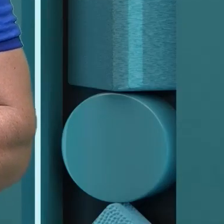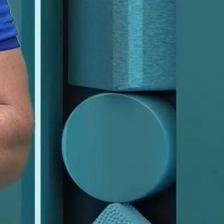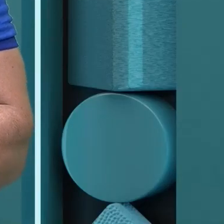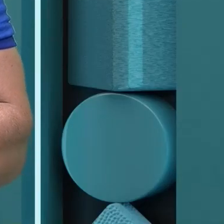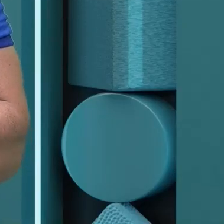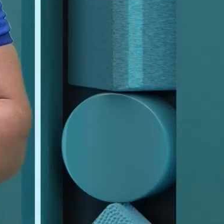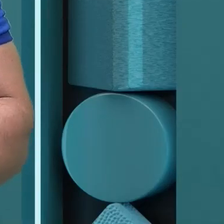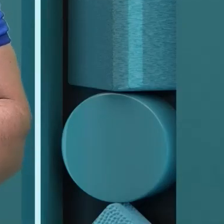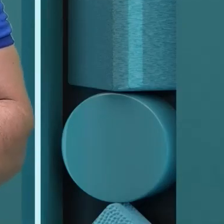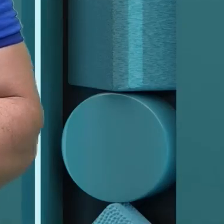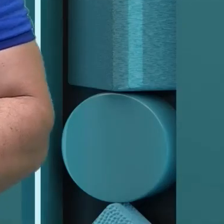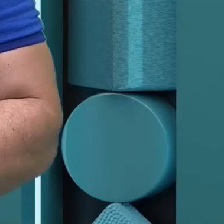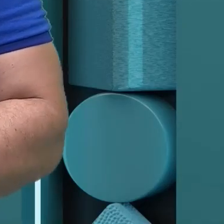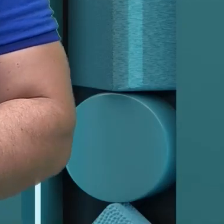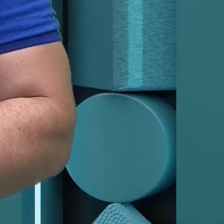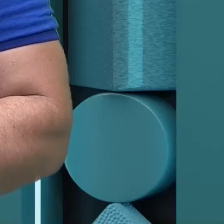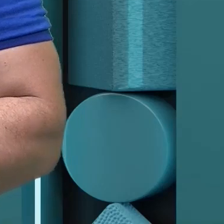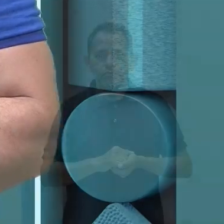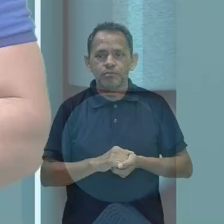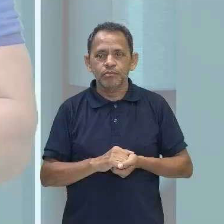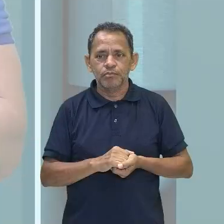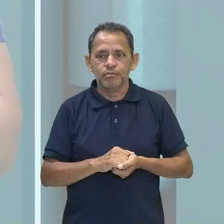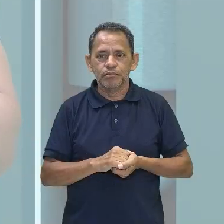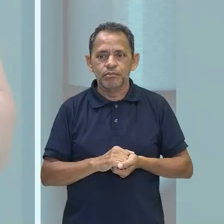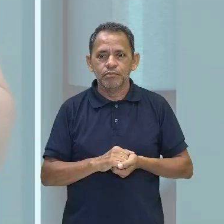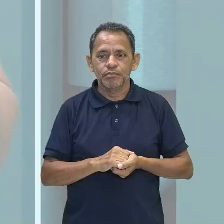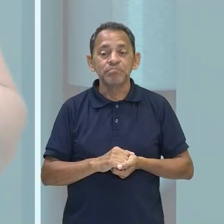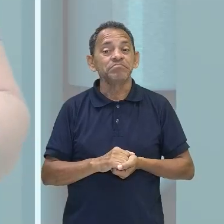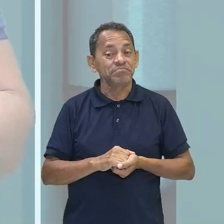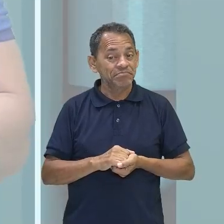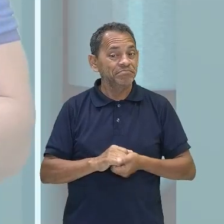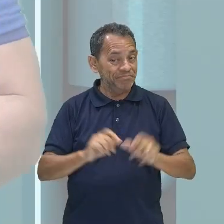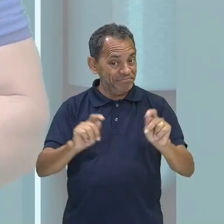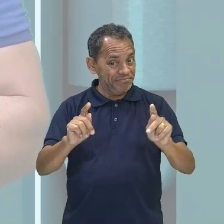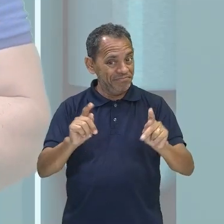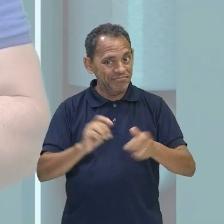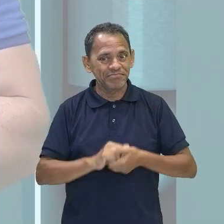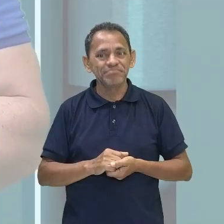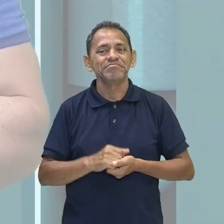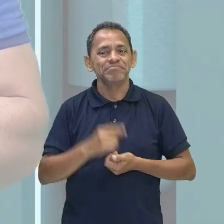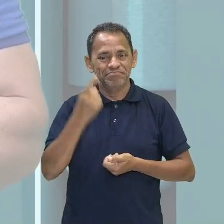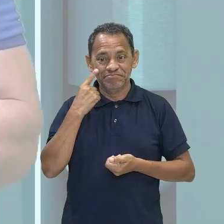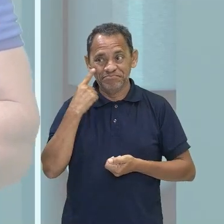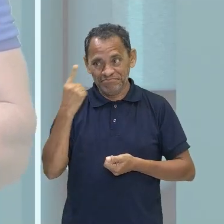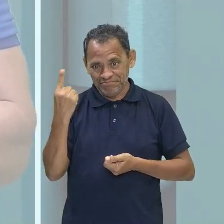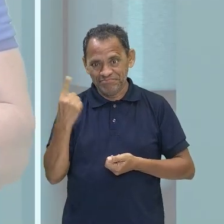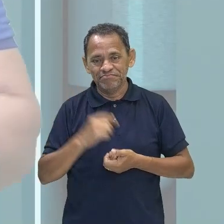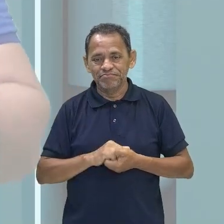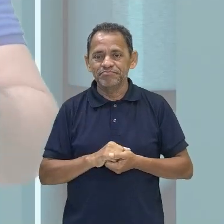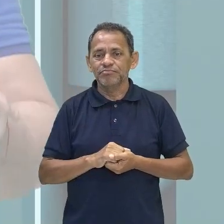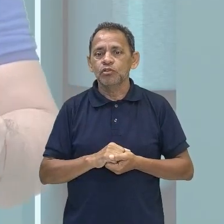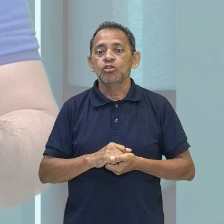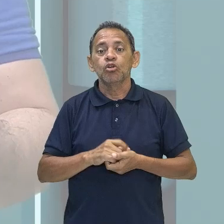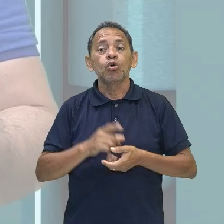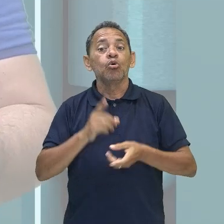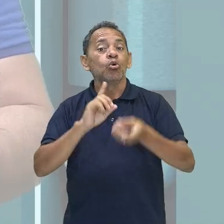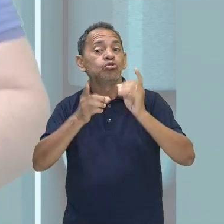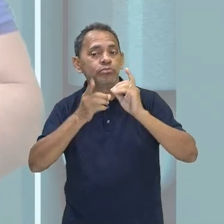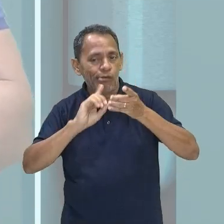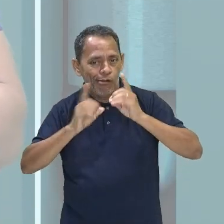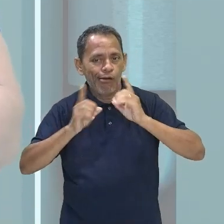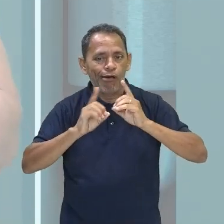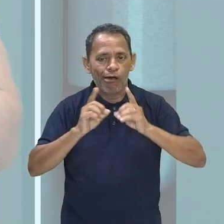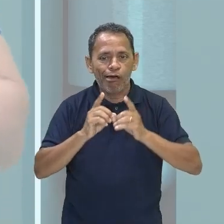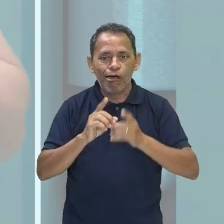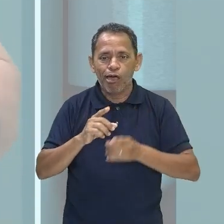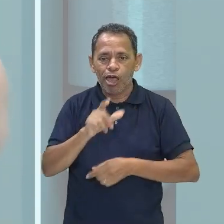Ok, vocês viram aí, né, o diálogo entre as pessoas, ok? Are you listening to music? No,